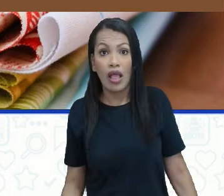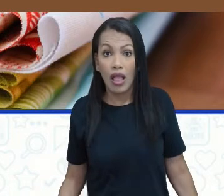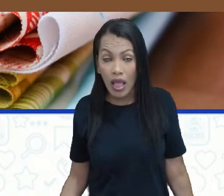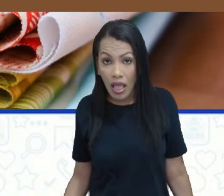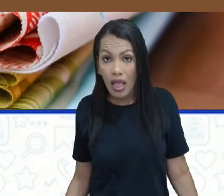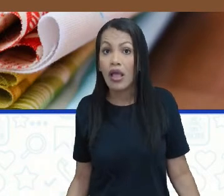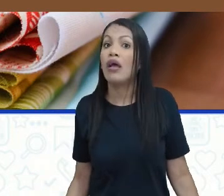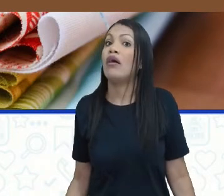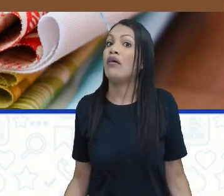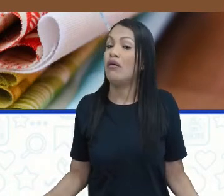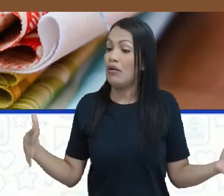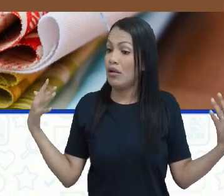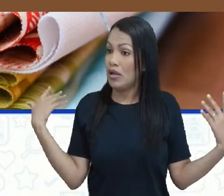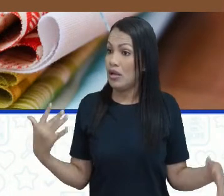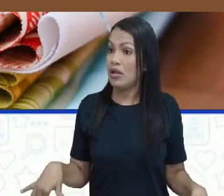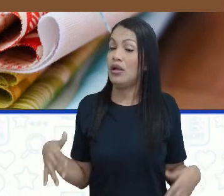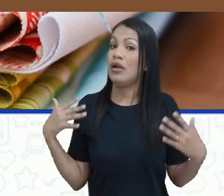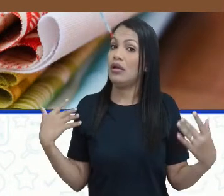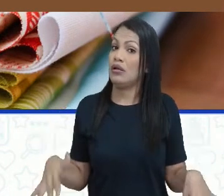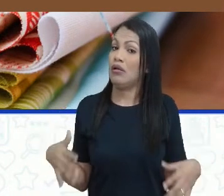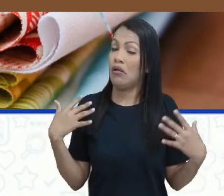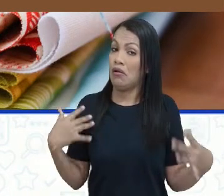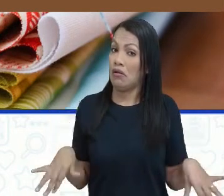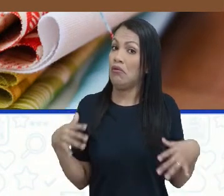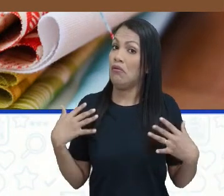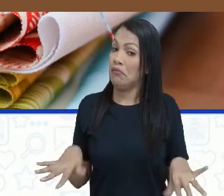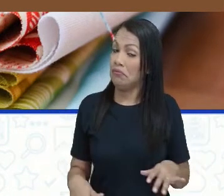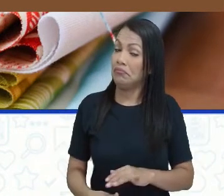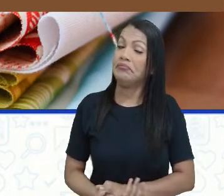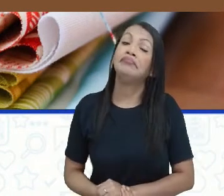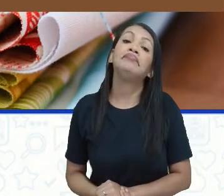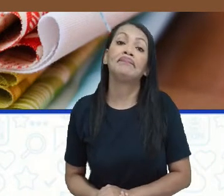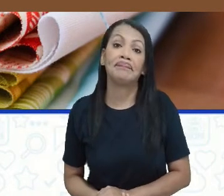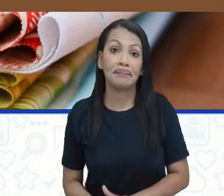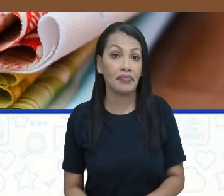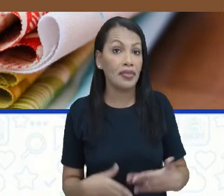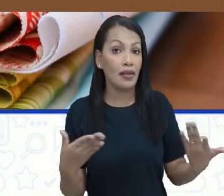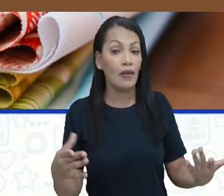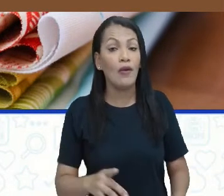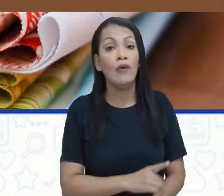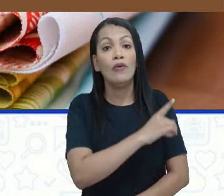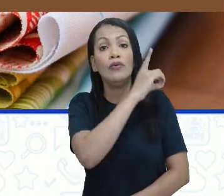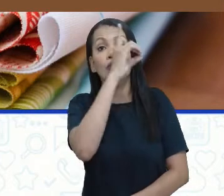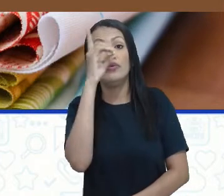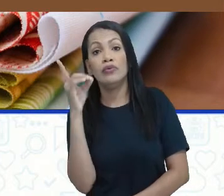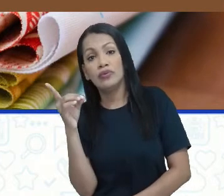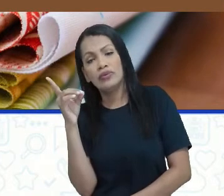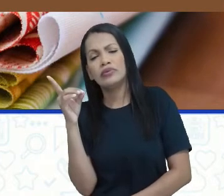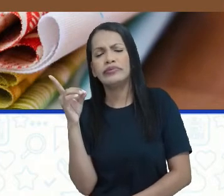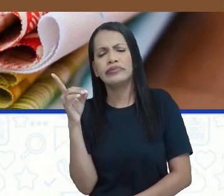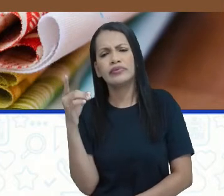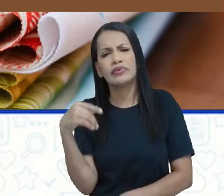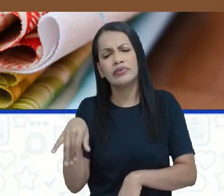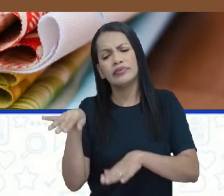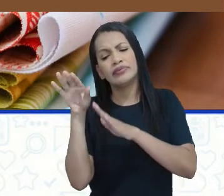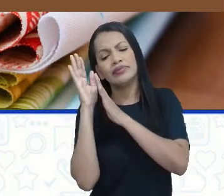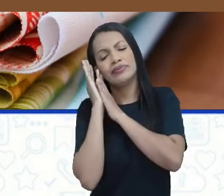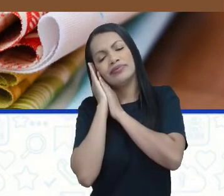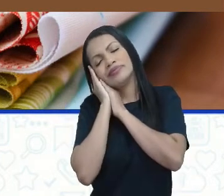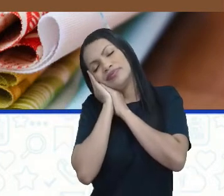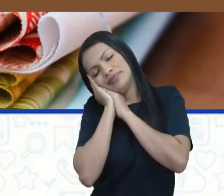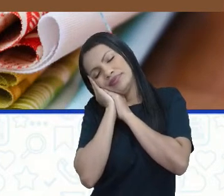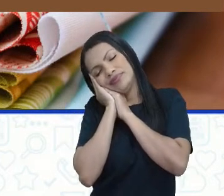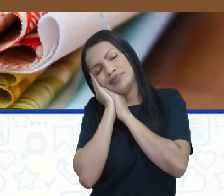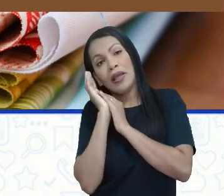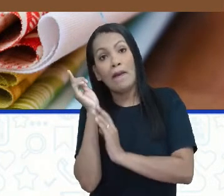gente chega com o pé na porta, né, professora? Não é? Pé na porta. Aquele dia, deitada contra o ombro dele, a moça pensou nos